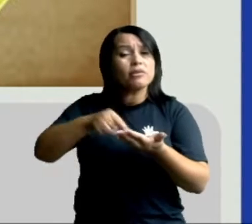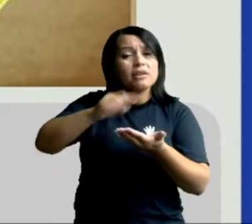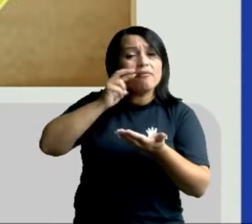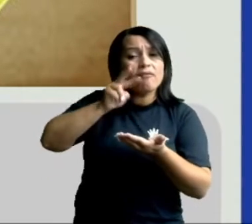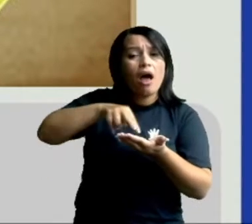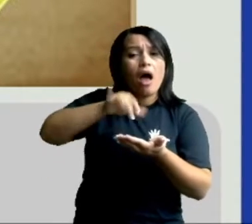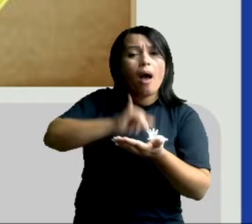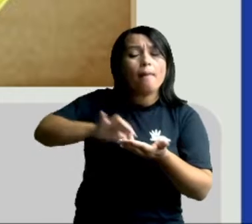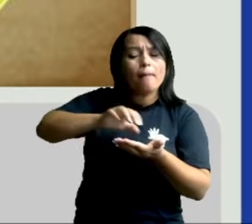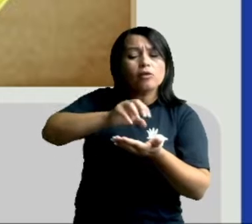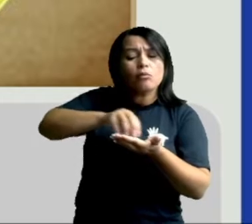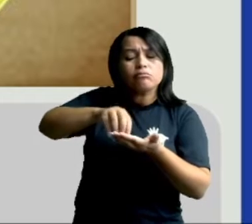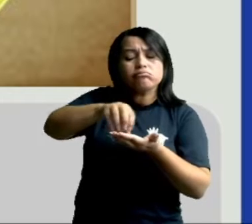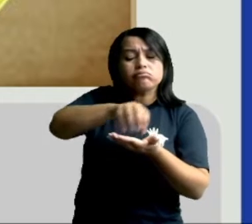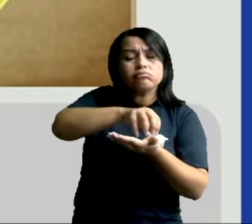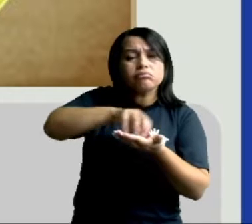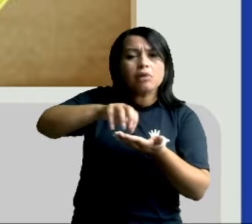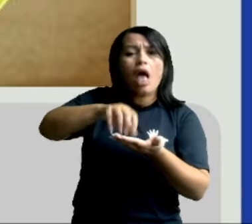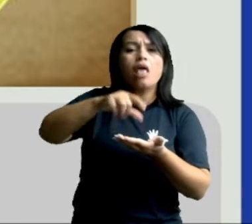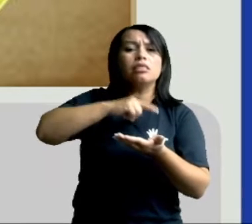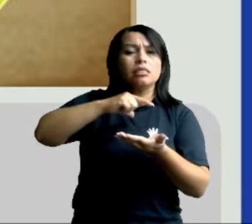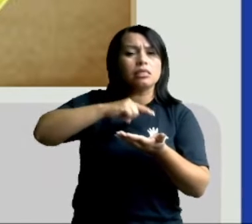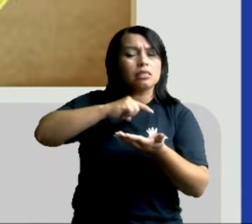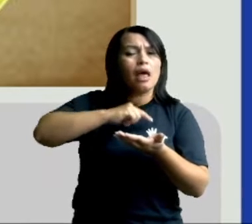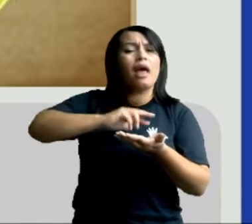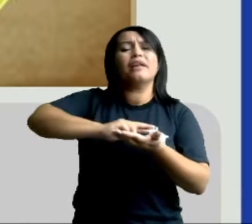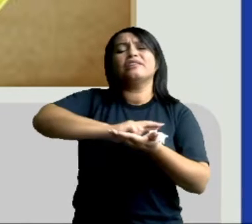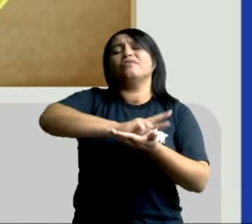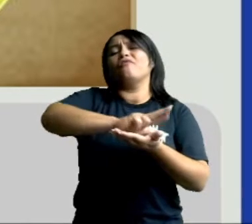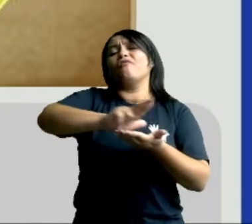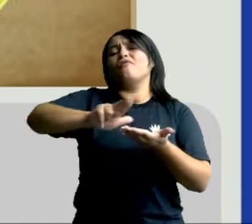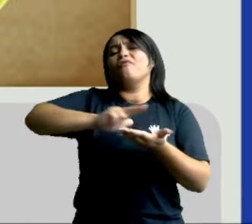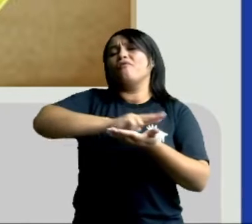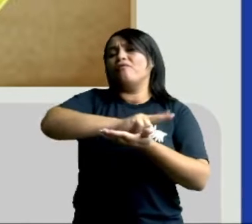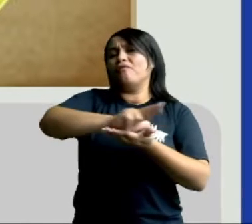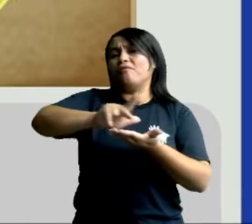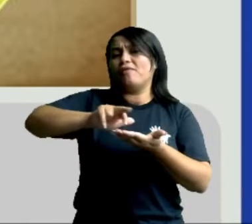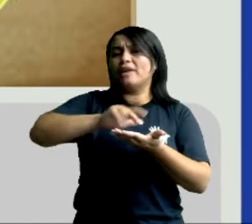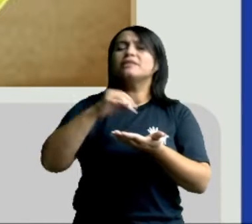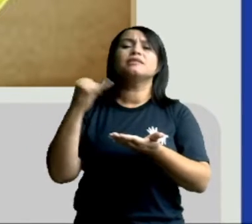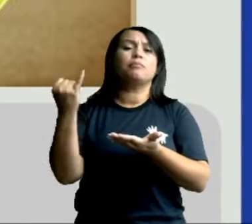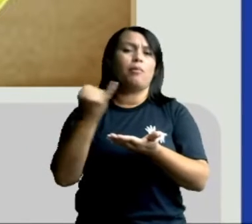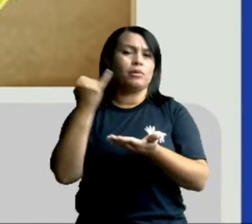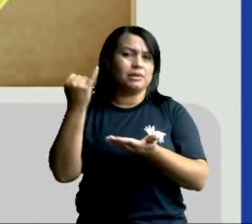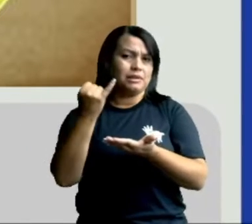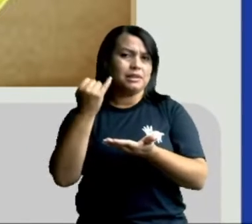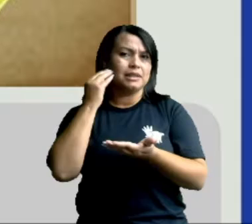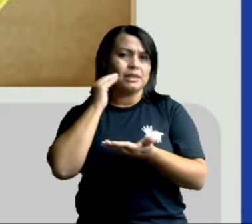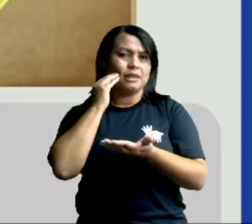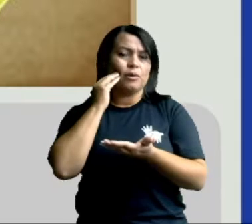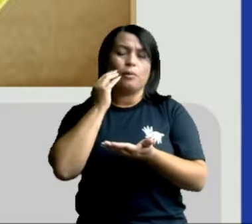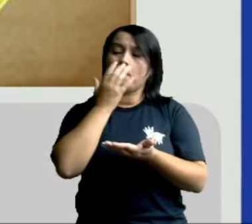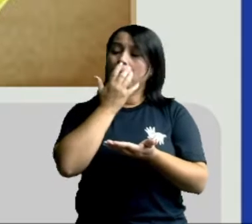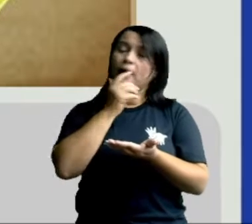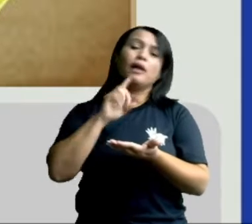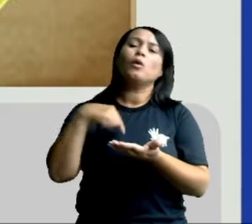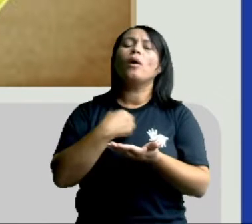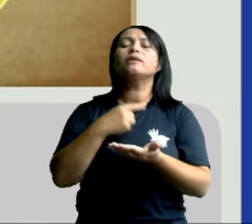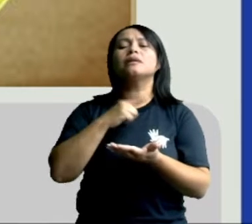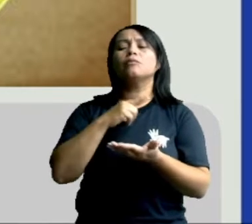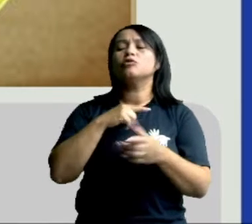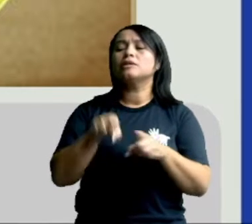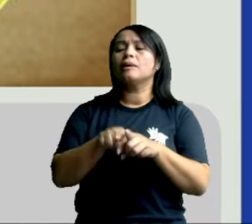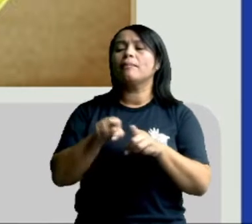esses compartimentos, vão desempenhar as mais variadas funções, tá certo? E nós